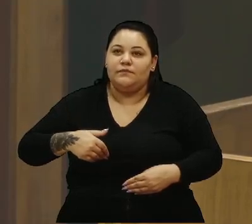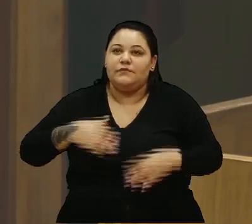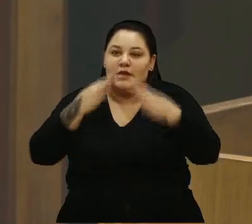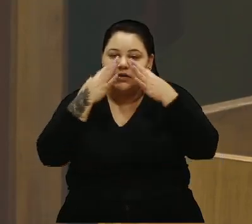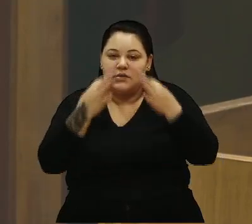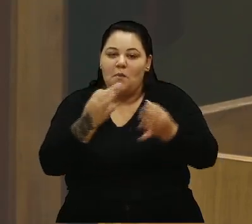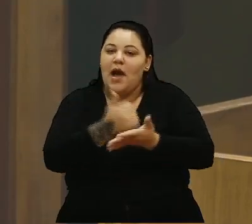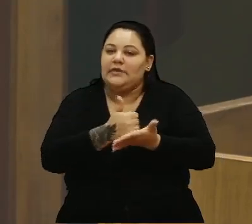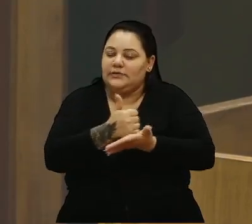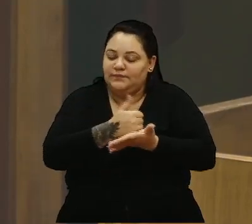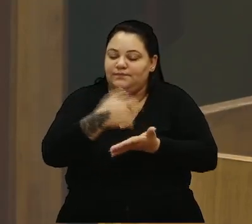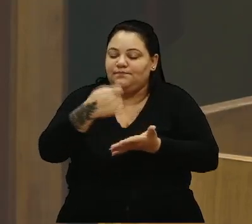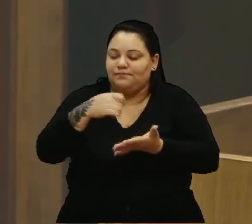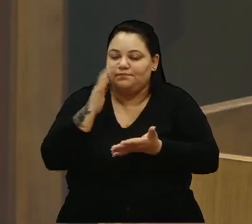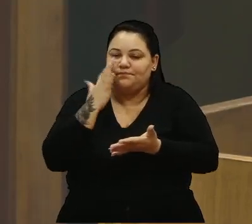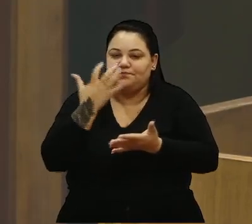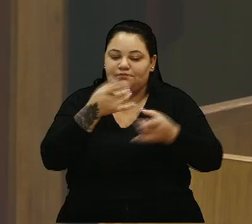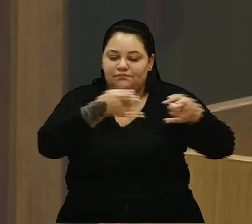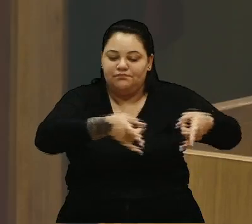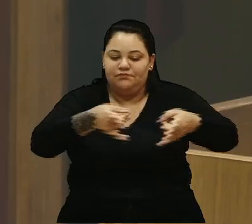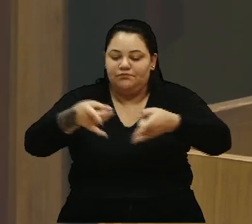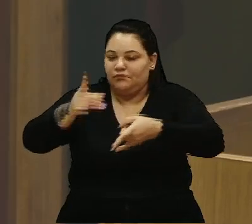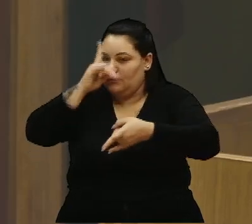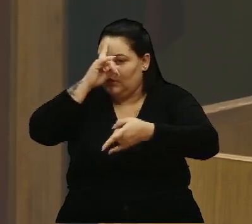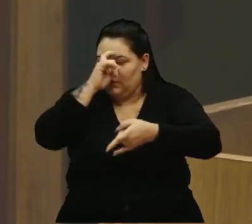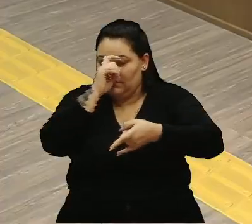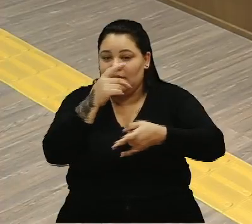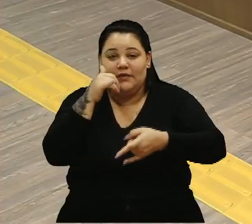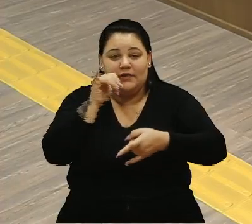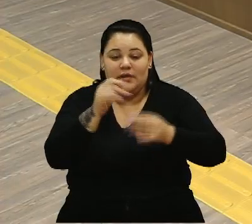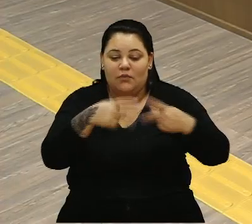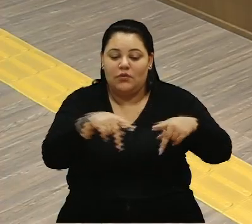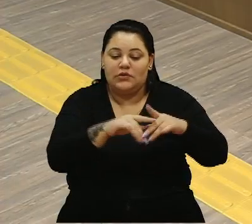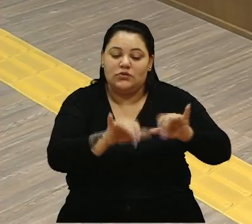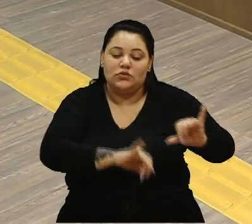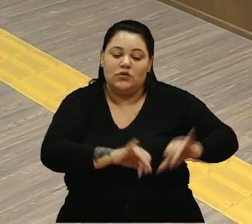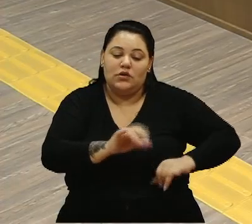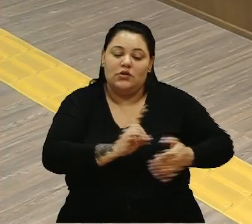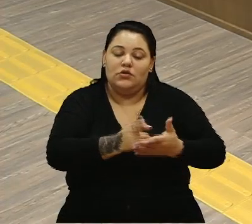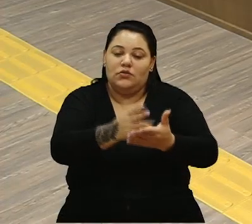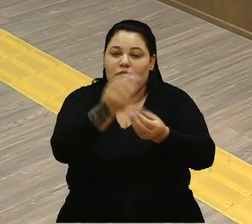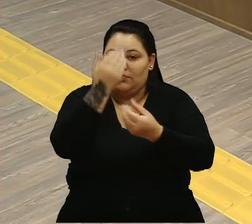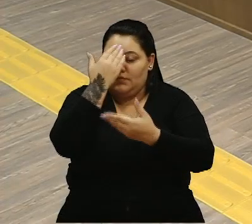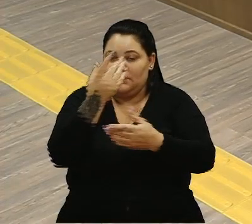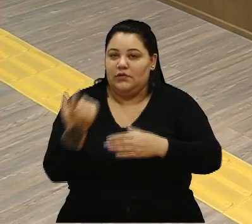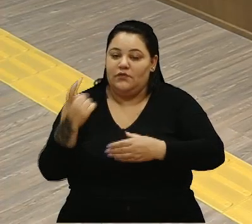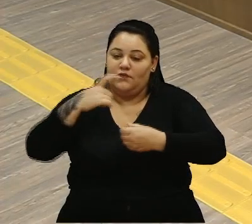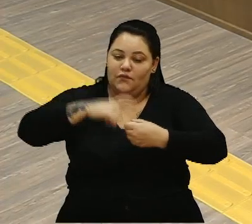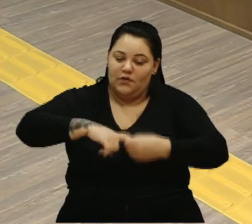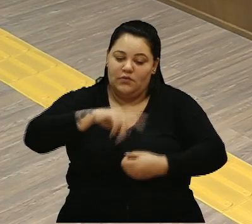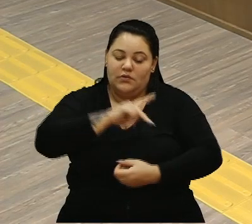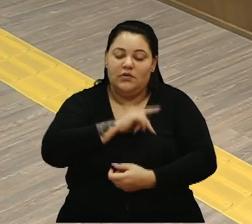leito, sob pena da população seguir sofrendo. Era isso, muito obrigado. Devolvo os trabalhos ao presidente Lucas Carinhato.